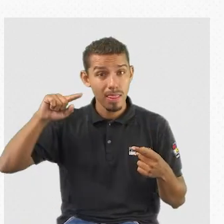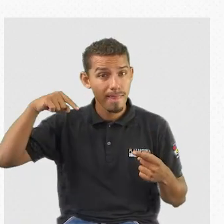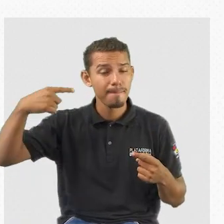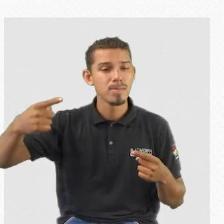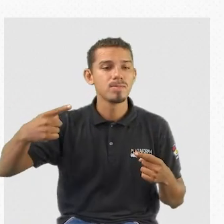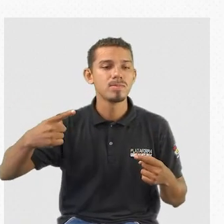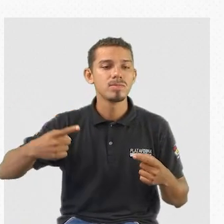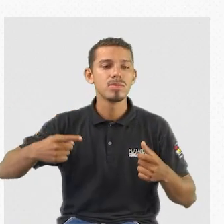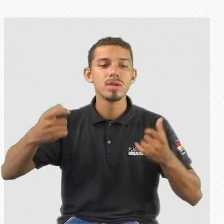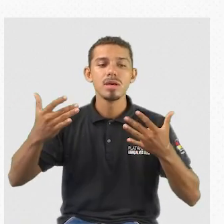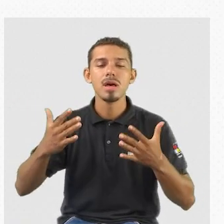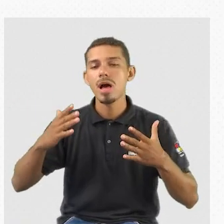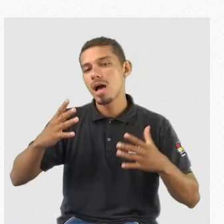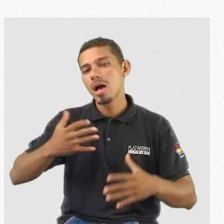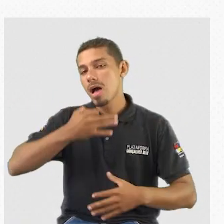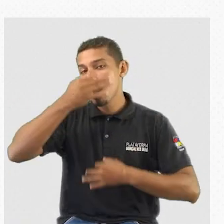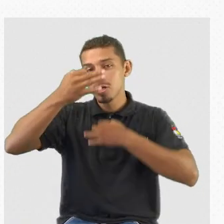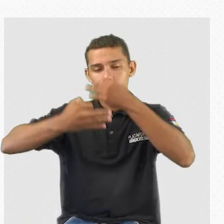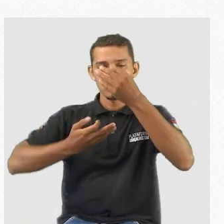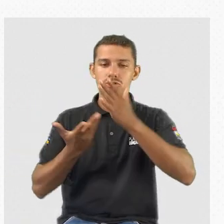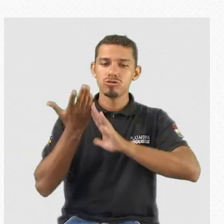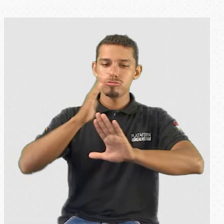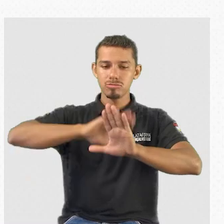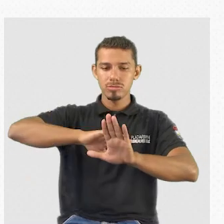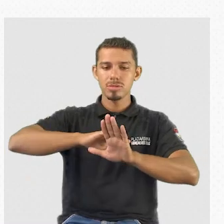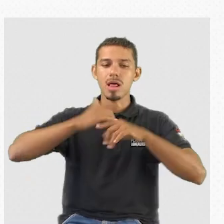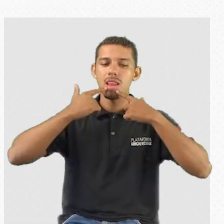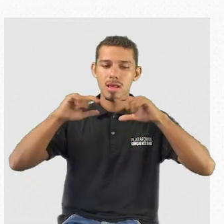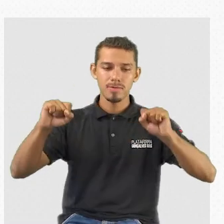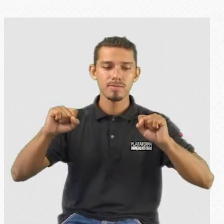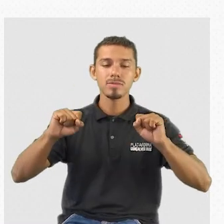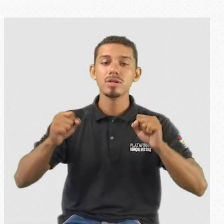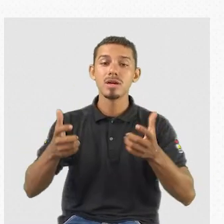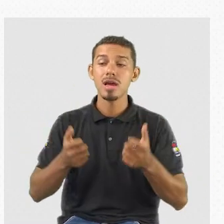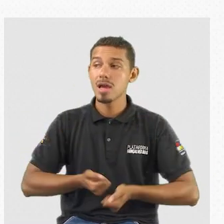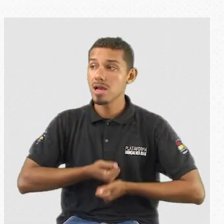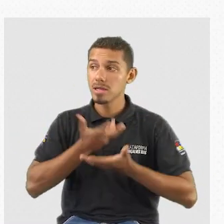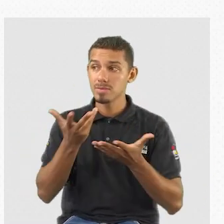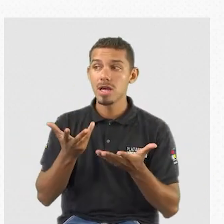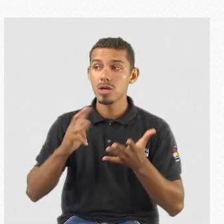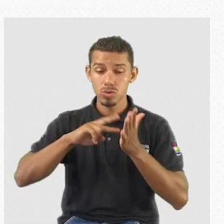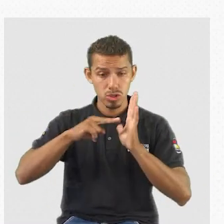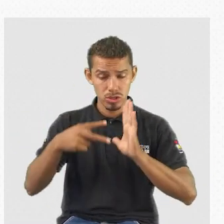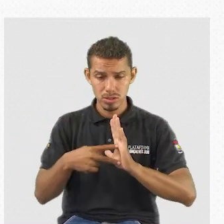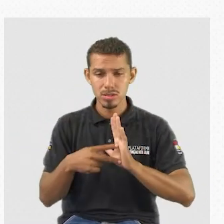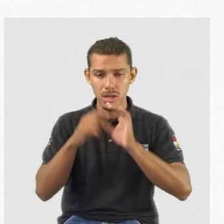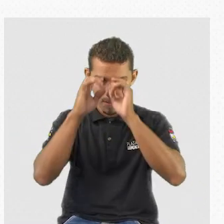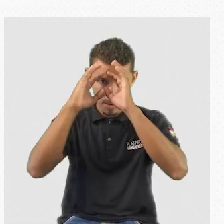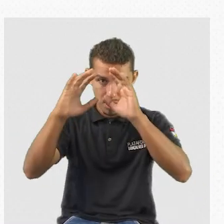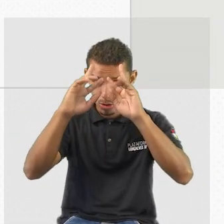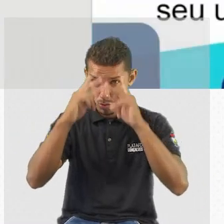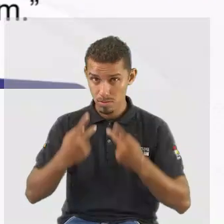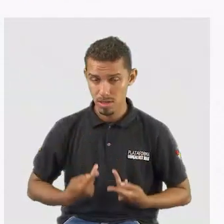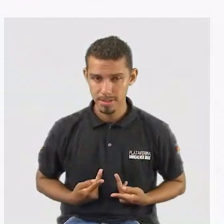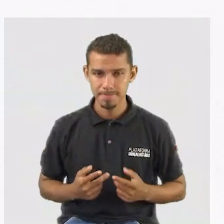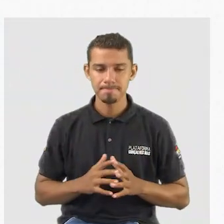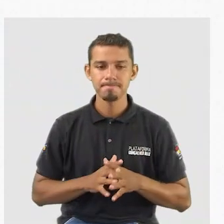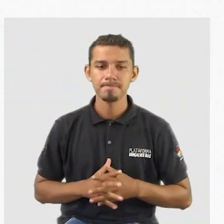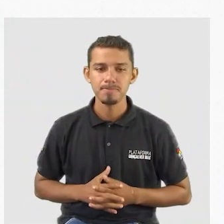depois sobre a subjetividade da linguagem, uma vez que ela está querendo expressar aí um signo da mente humana,